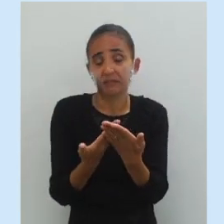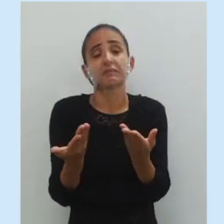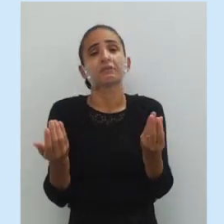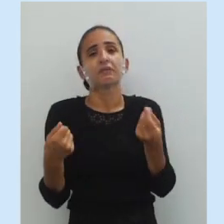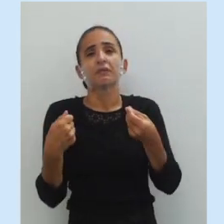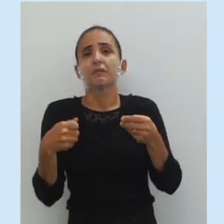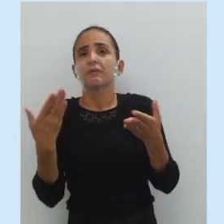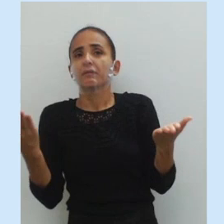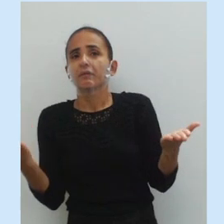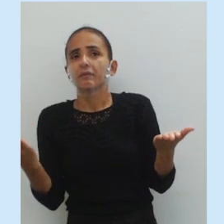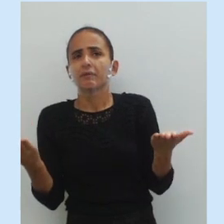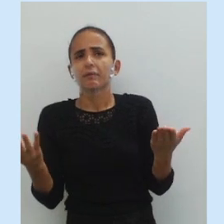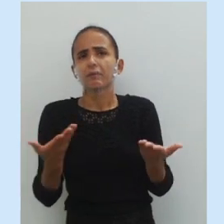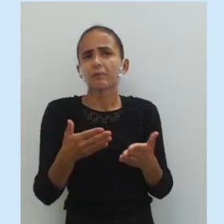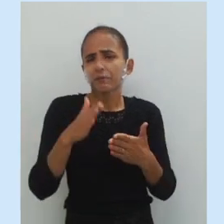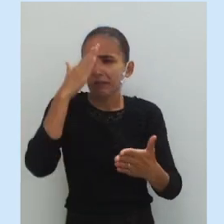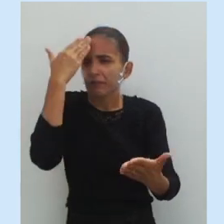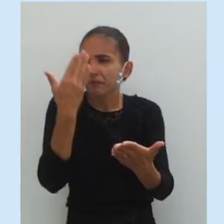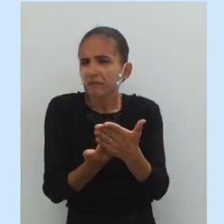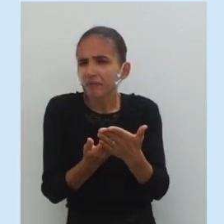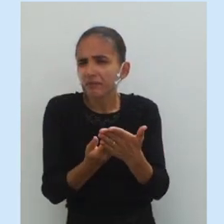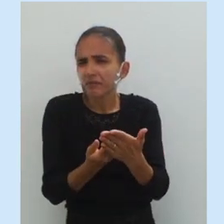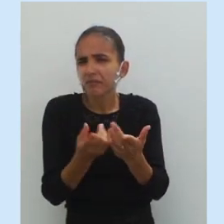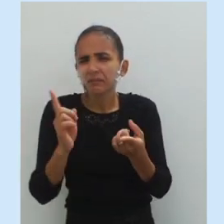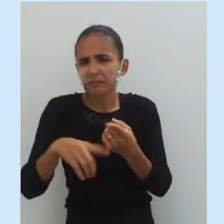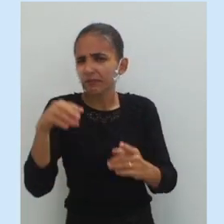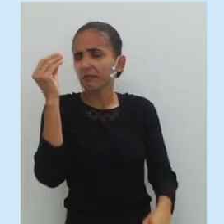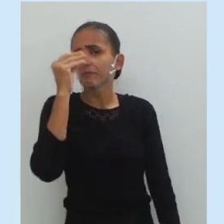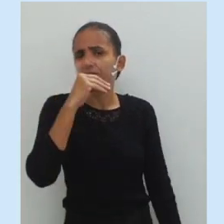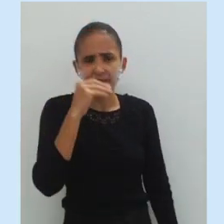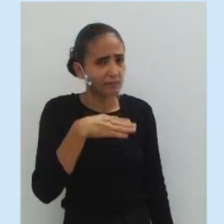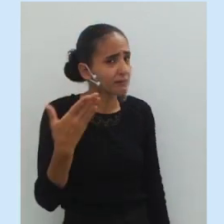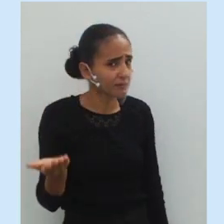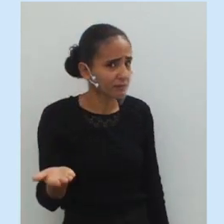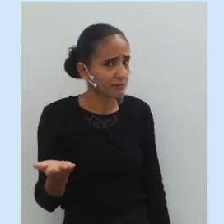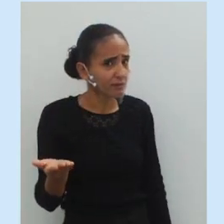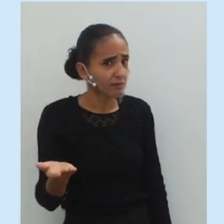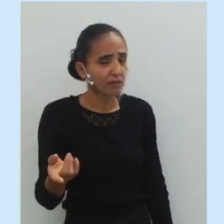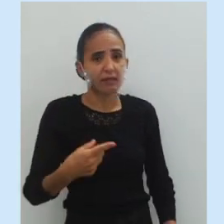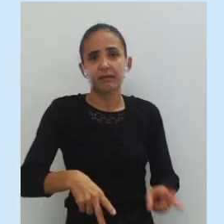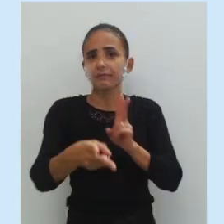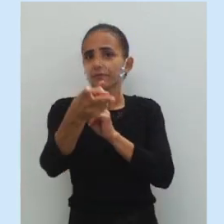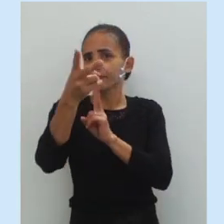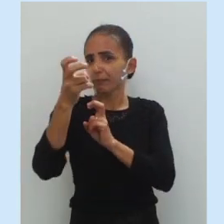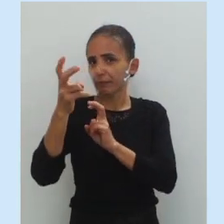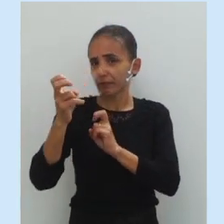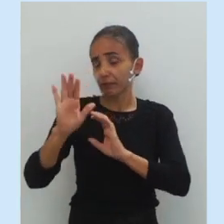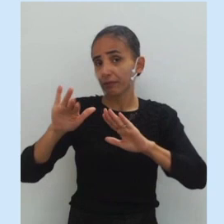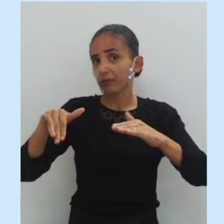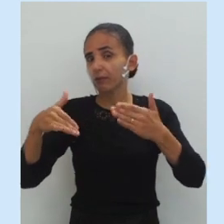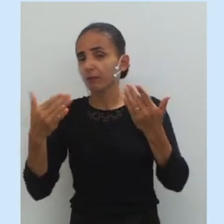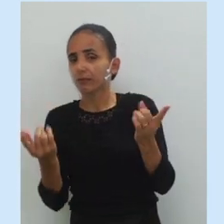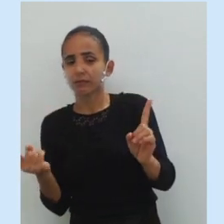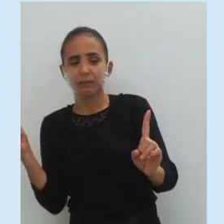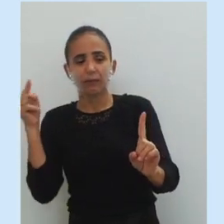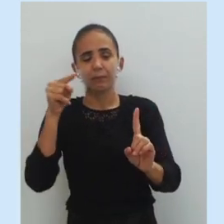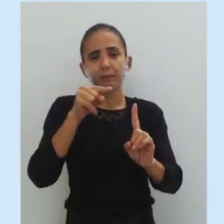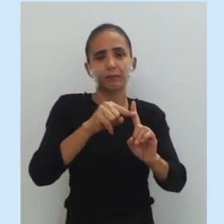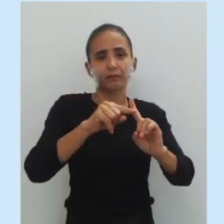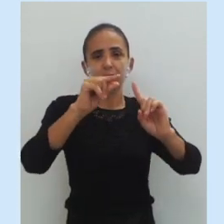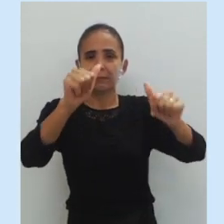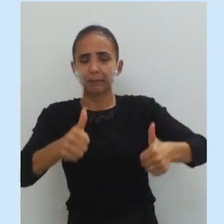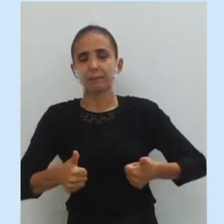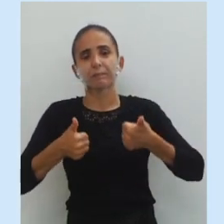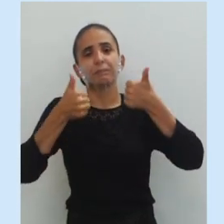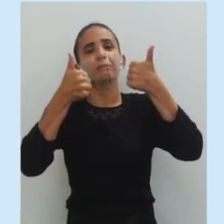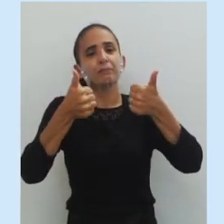fraqueza, né? Quando eu falo de confiança e de fraqueza, eu estou falando de identificar quais são os pontos fracos